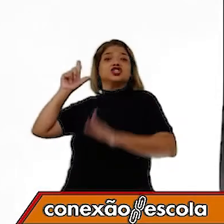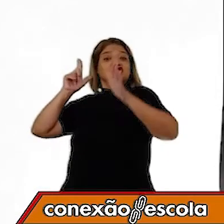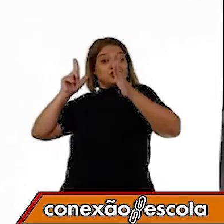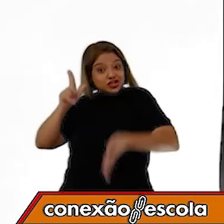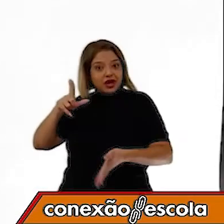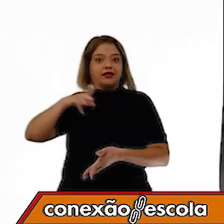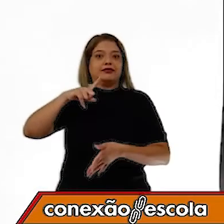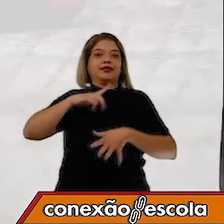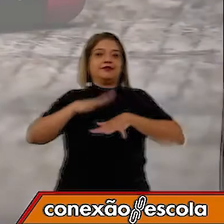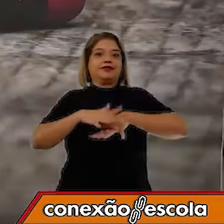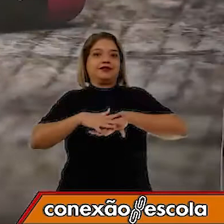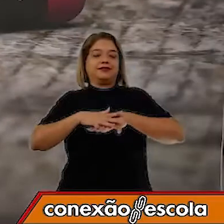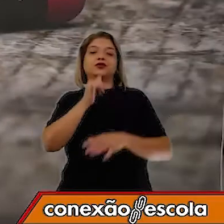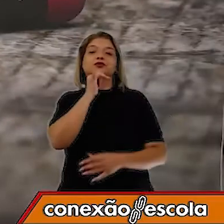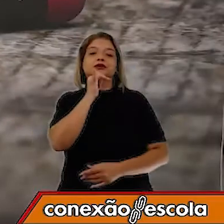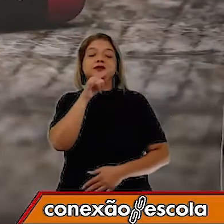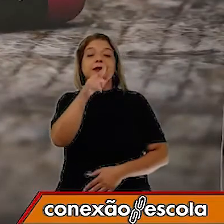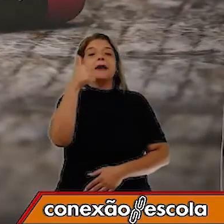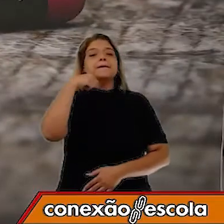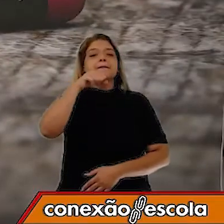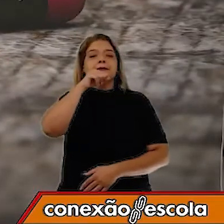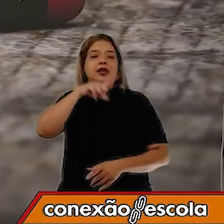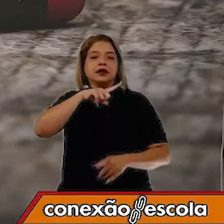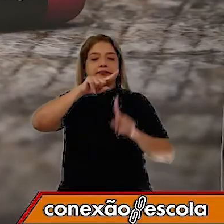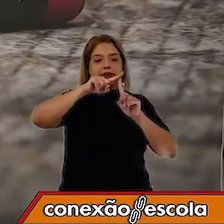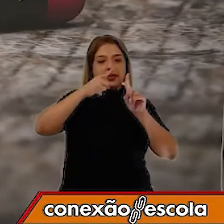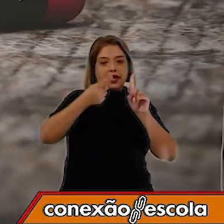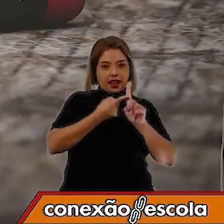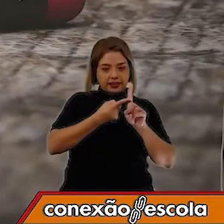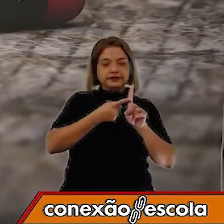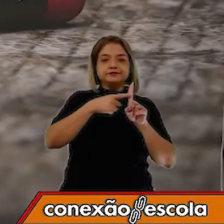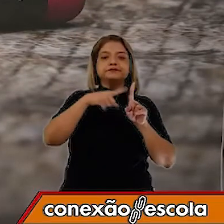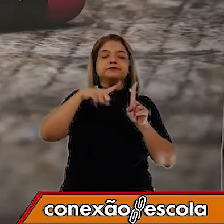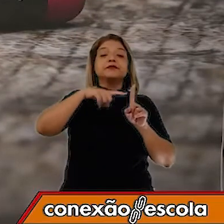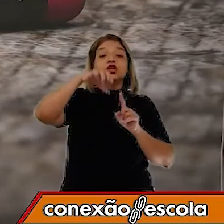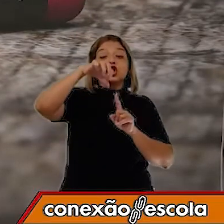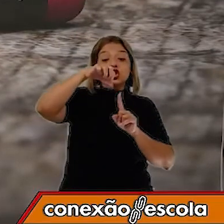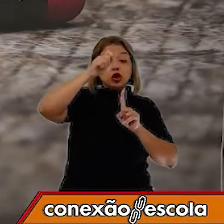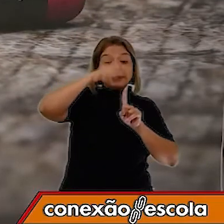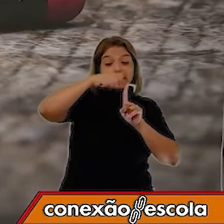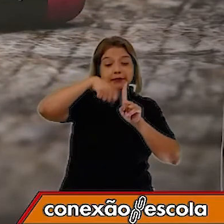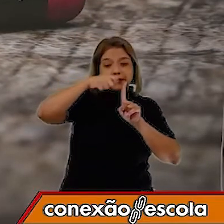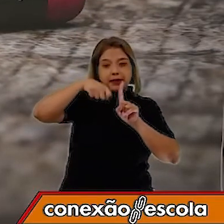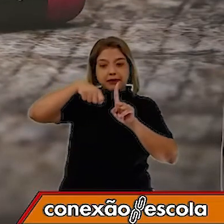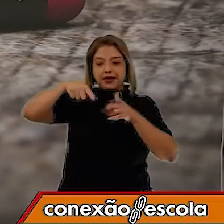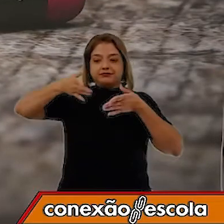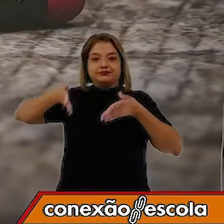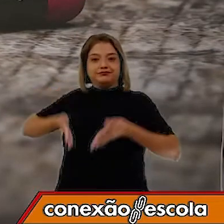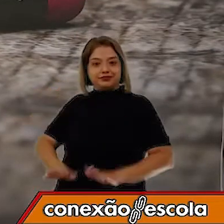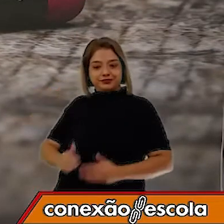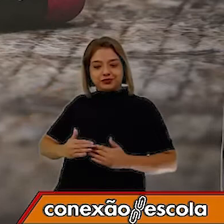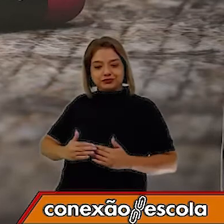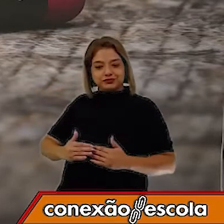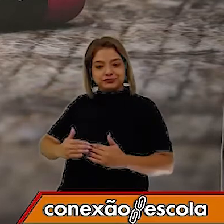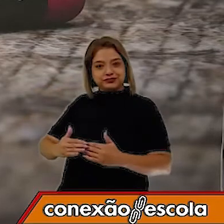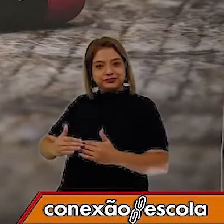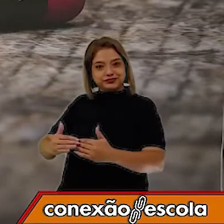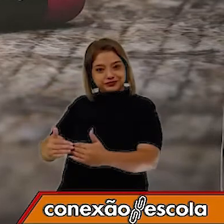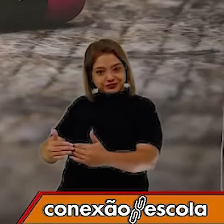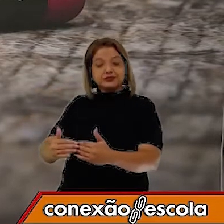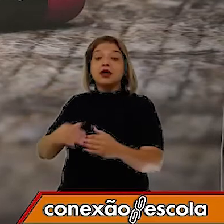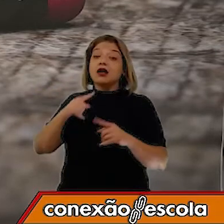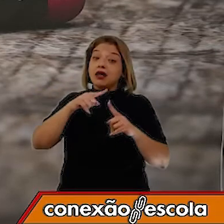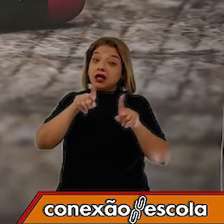exemplo, quando a mamãe está grávida, ela tem 9 meses para o neném nascer. Isso é medida de